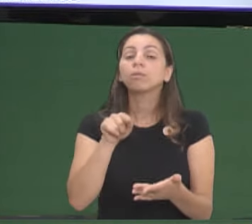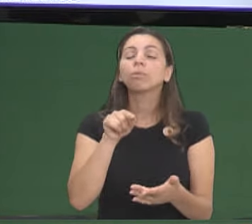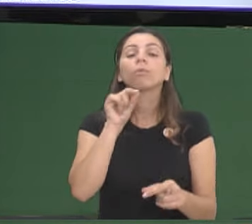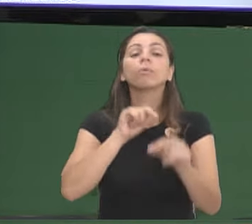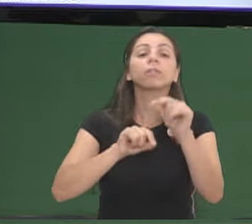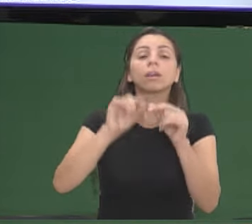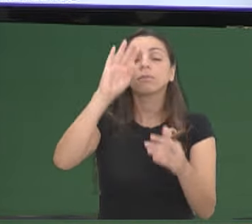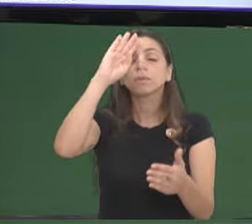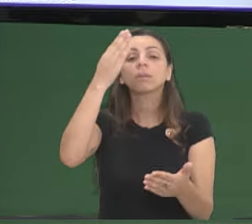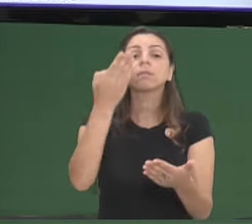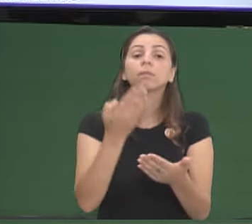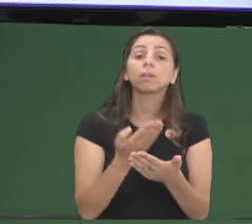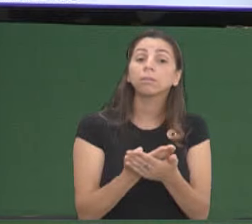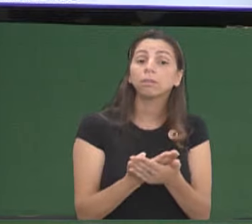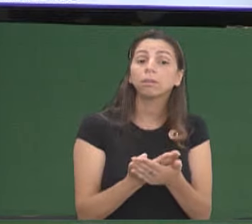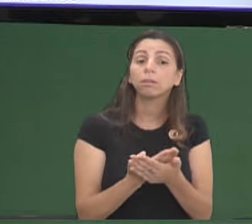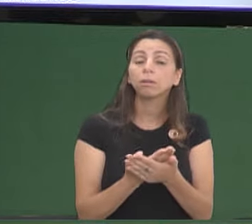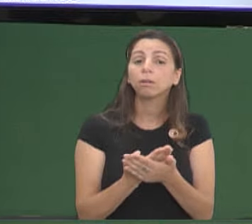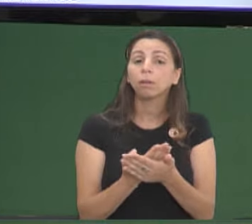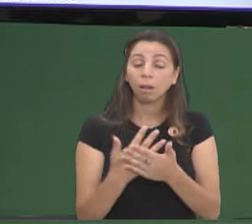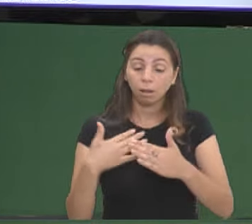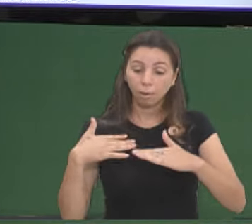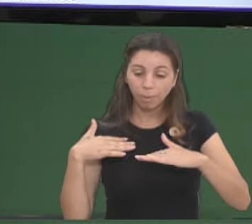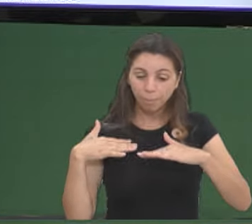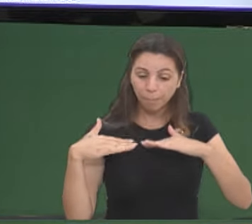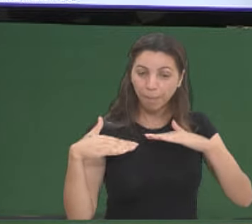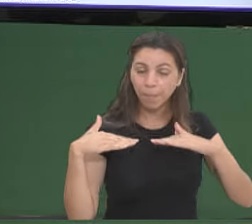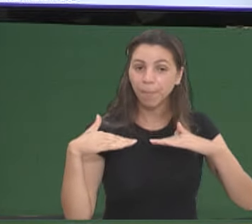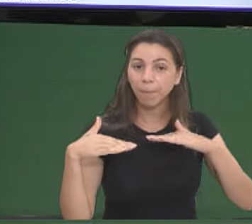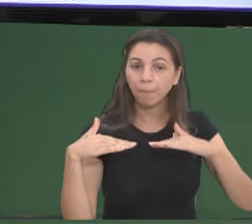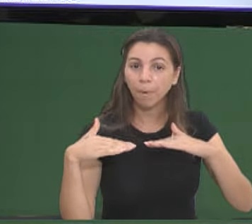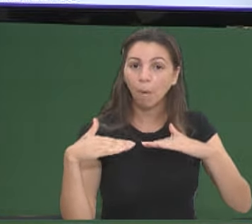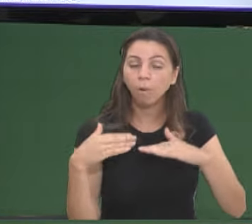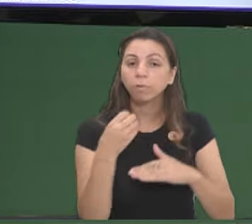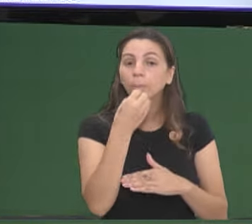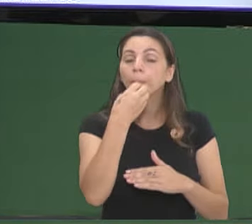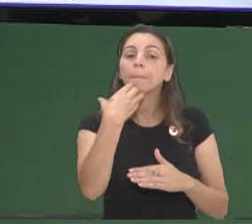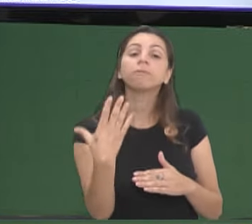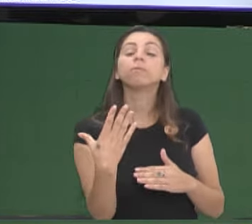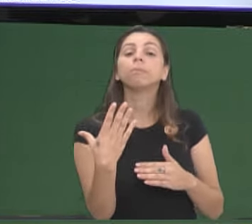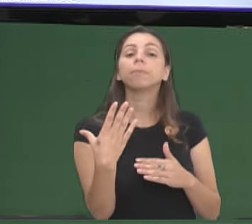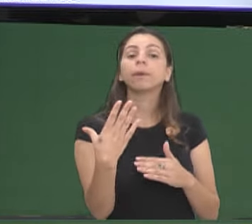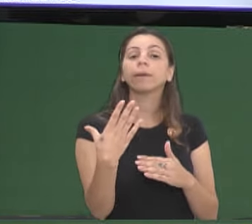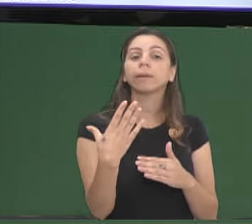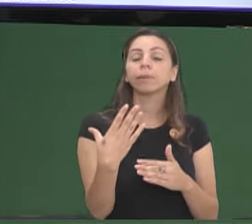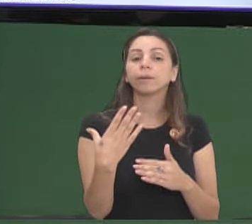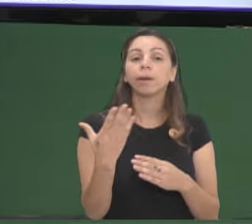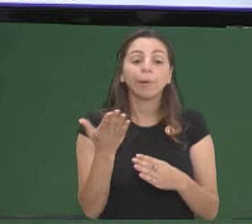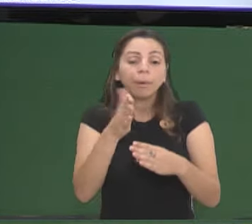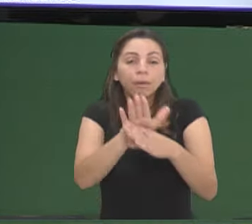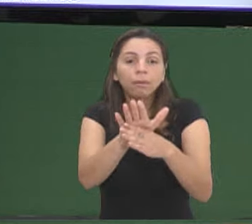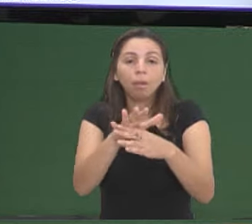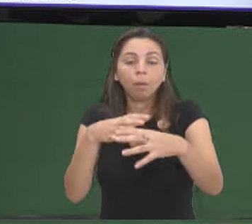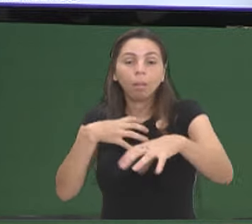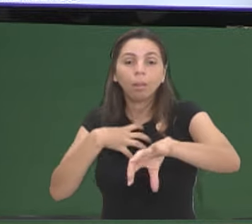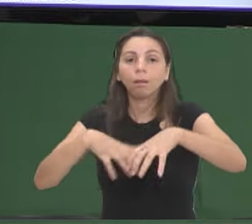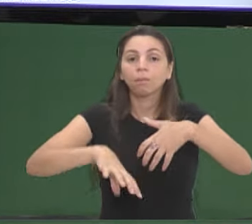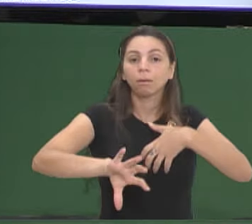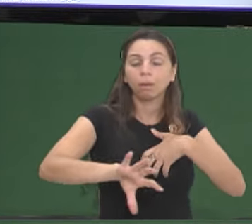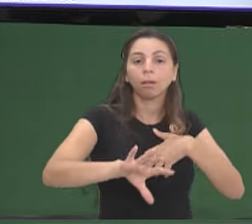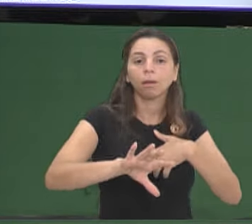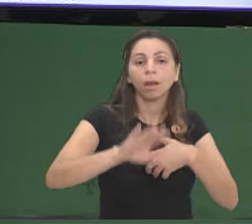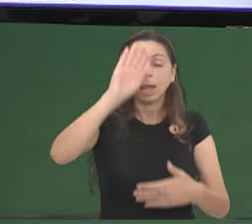na sua espiritualidade, aquilo que nos move a fazer o bem, a fazer coisas boas, né? Então acreditar num ser superior, em